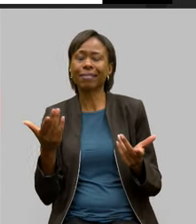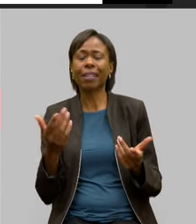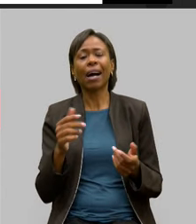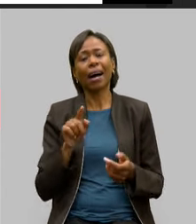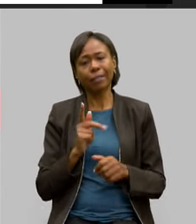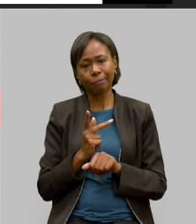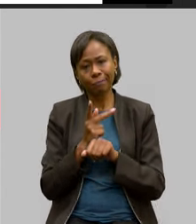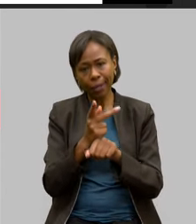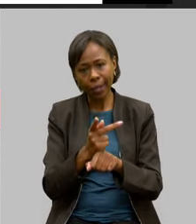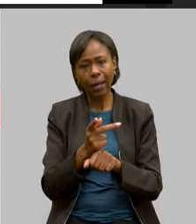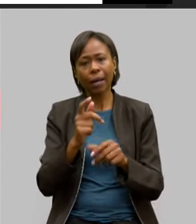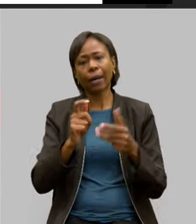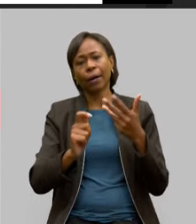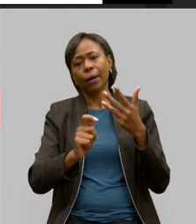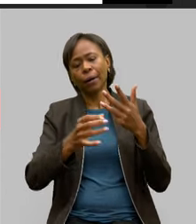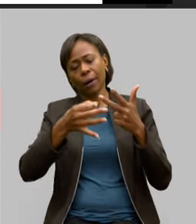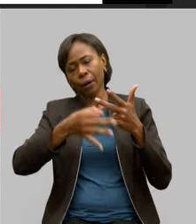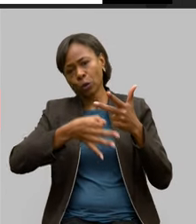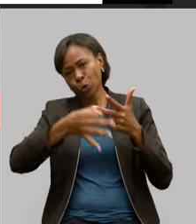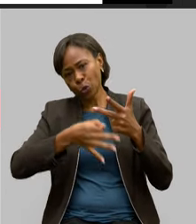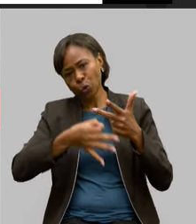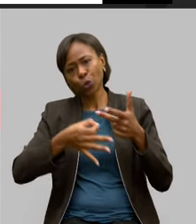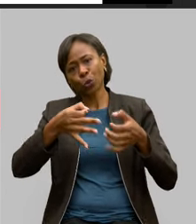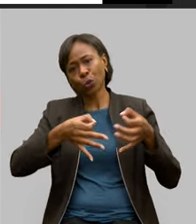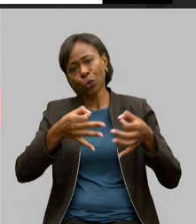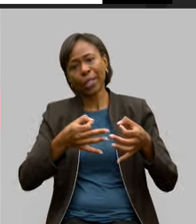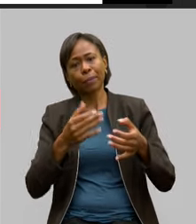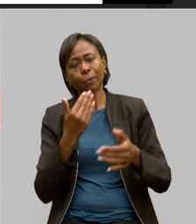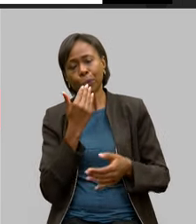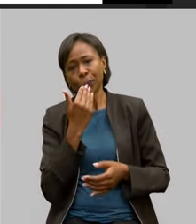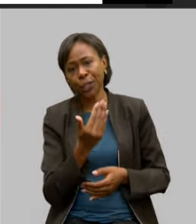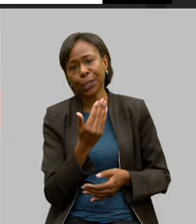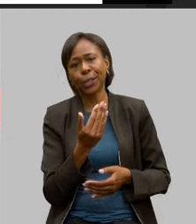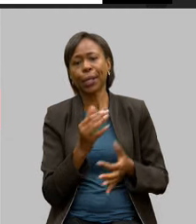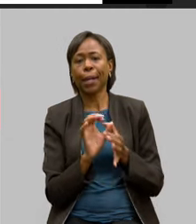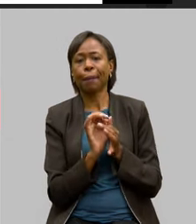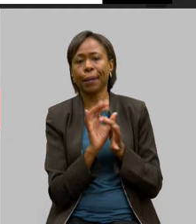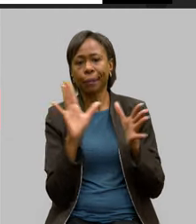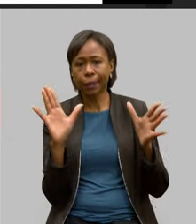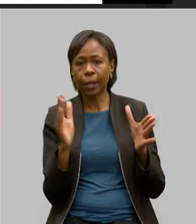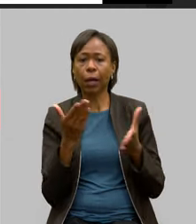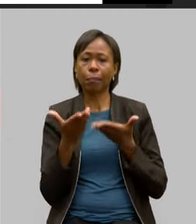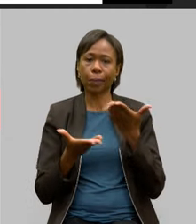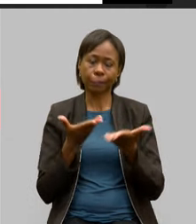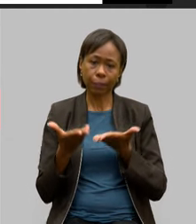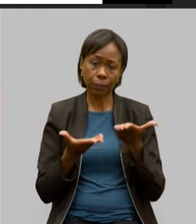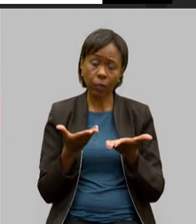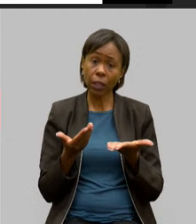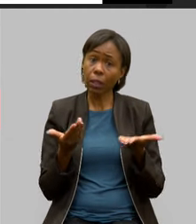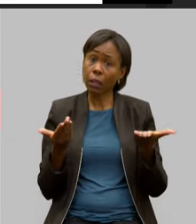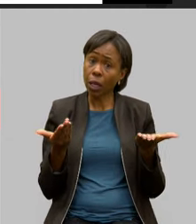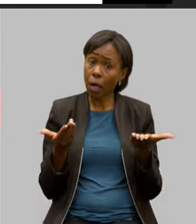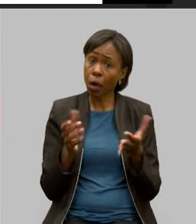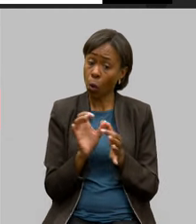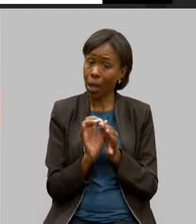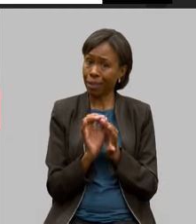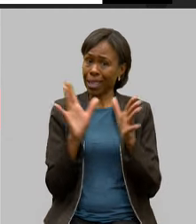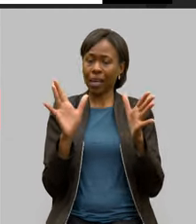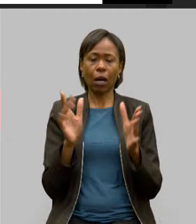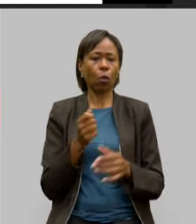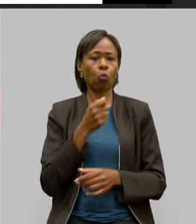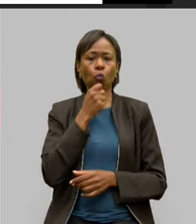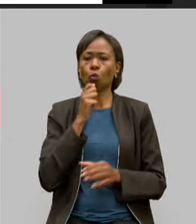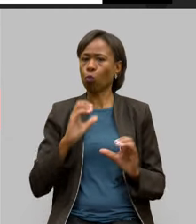judiciário para garantir o acesso ao ao tratamento então o acesso a cannabis medicinal Ele ainda não foi totalmente integrado no Sistema